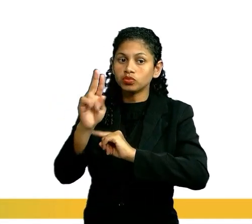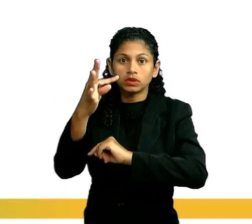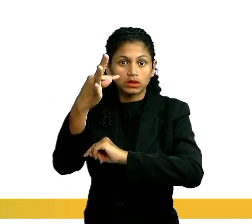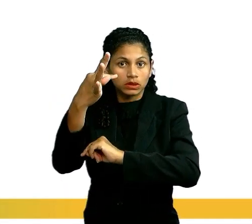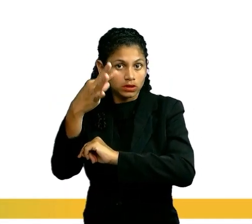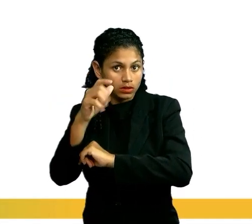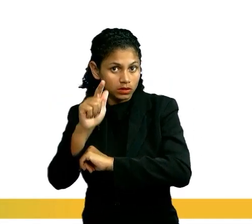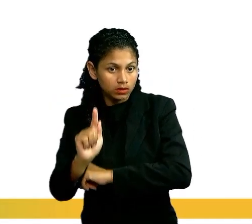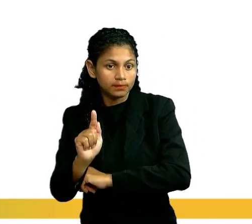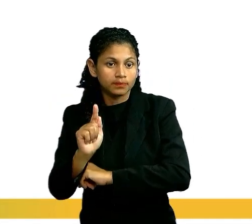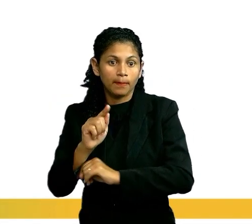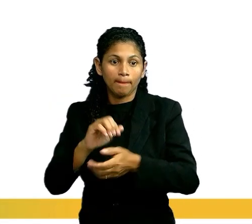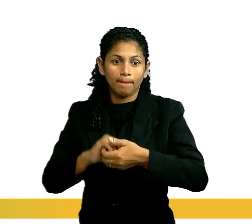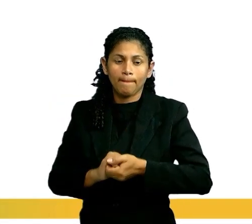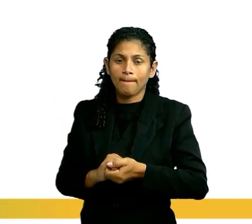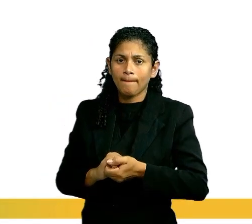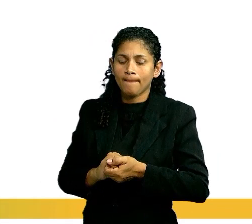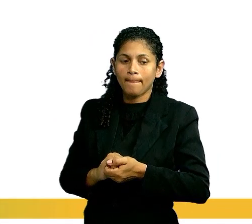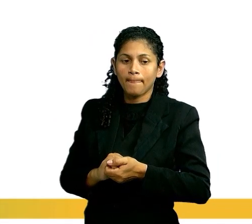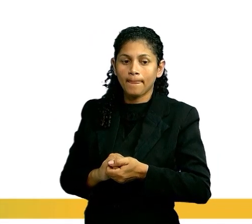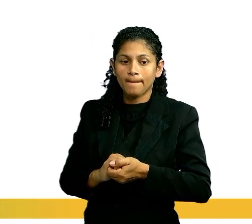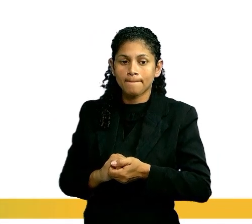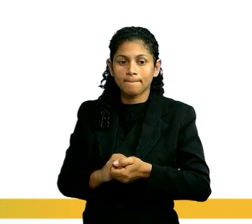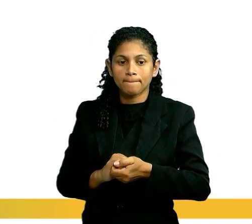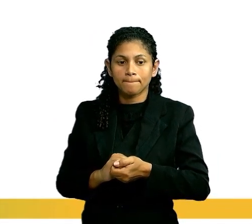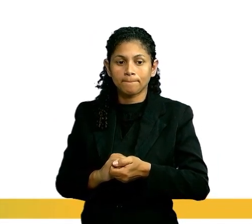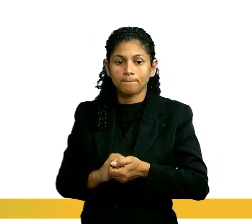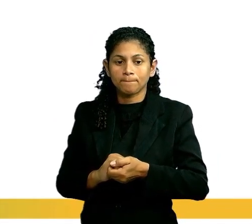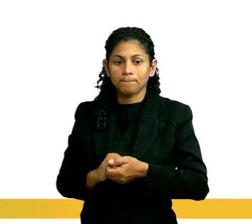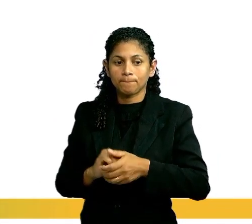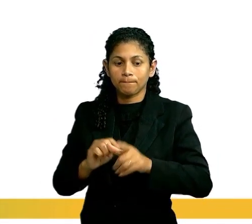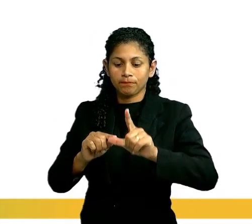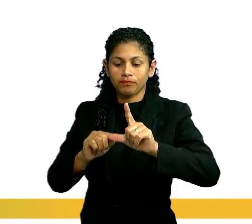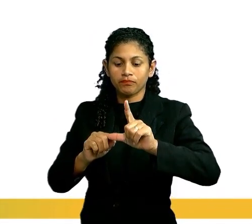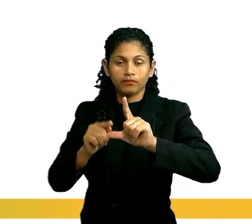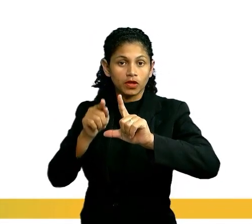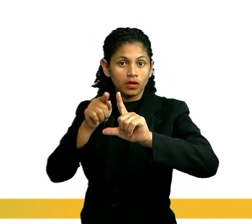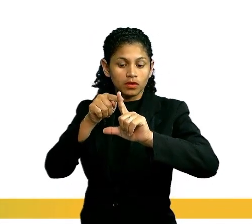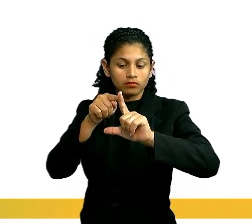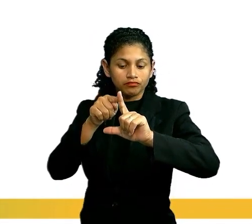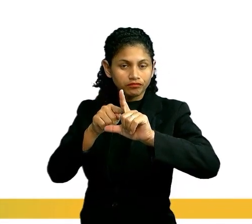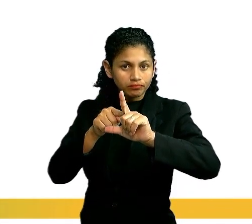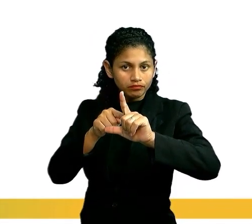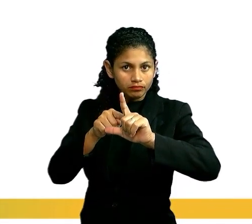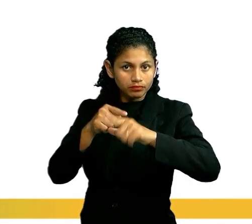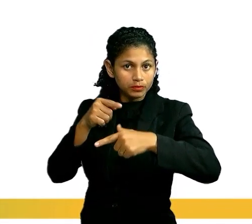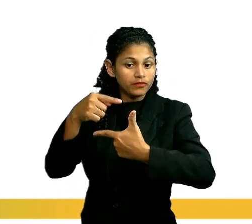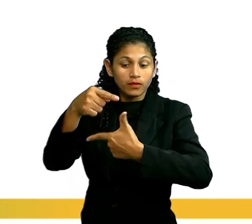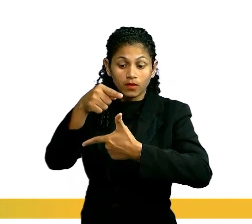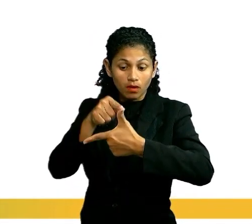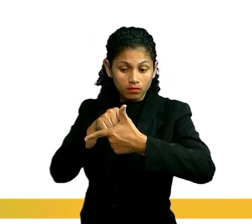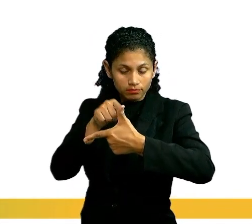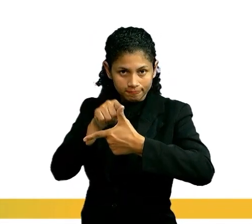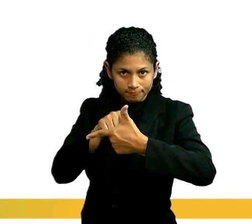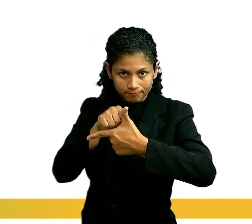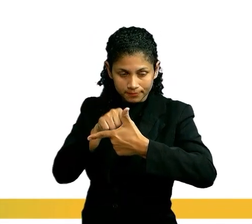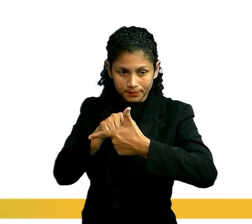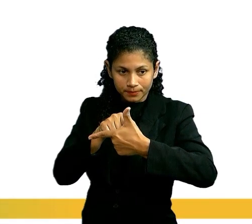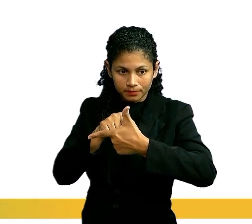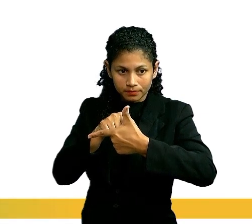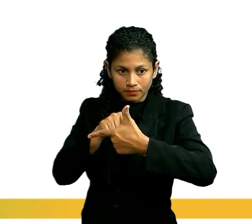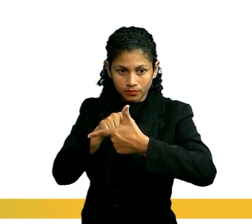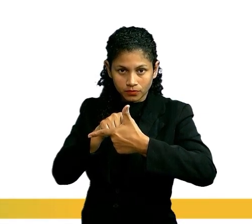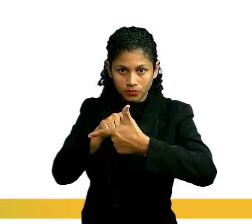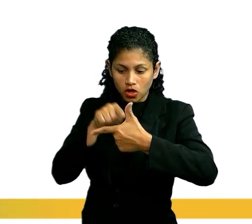cateto adjacente. Como é que é isso? Tangente de 30 é o cateto oposto que eu não tenho, que eu vou chamar de x, dividido